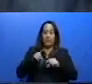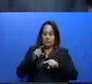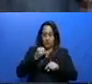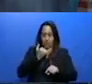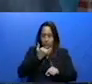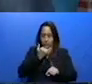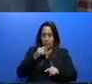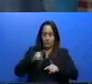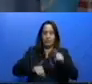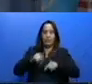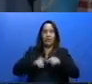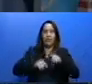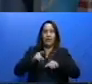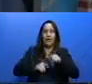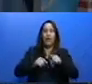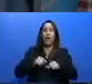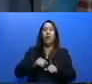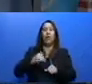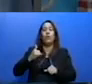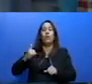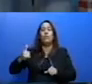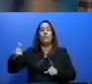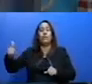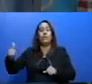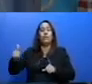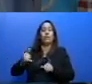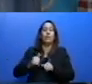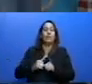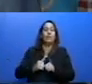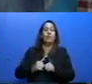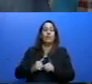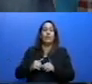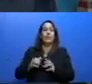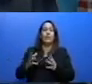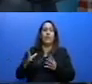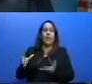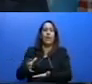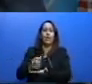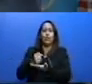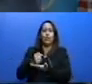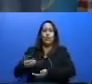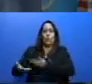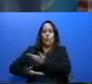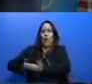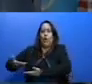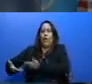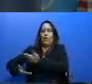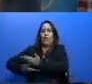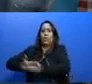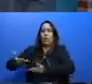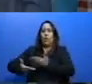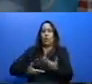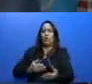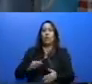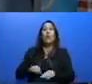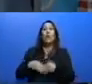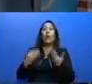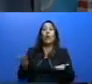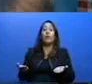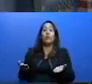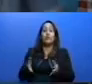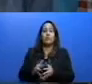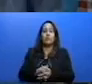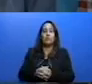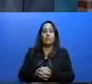mais facilidade? Lembra que tem materiais que favorecem essa troca de calor. Que materiais são esses? Qual